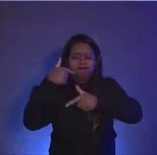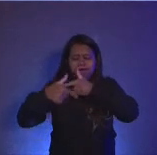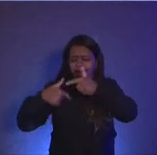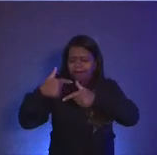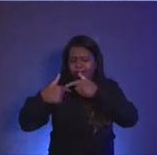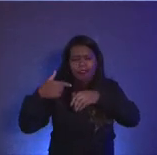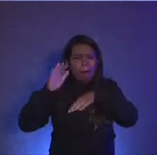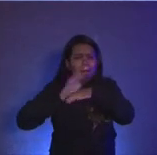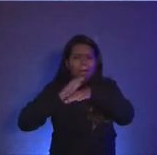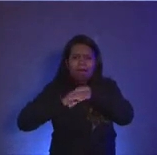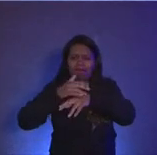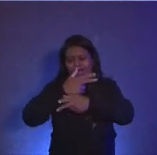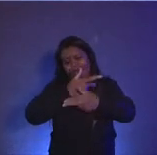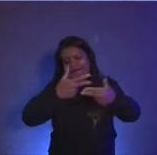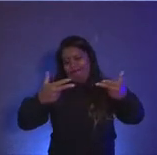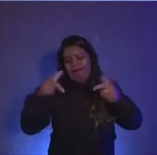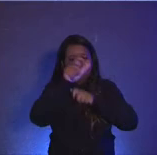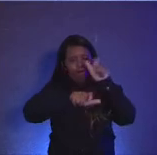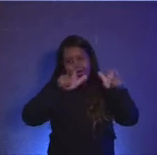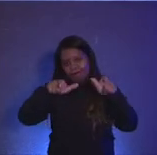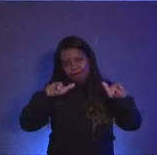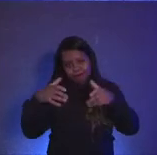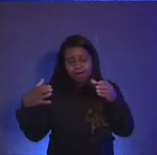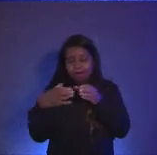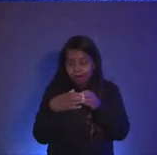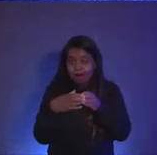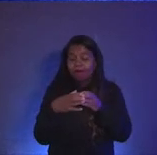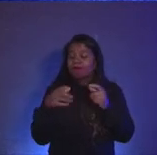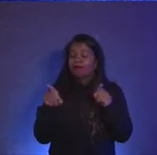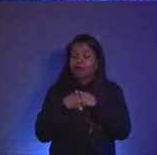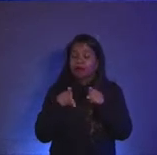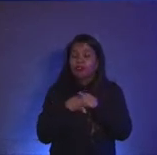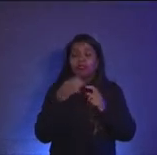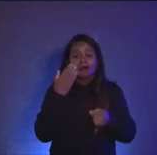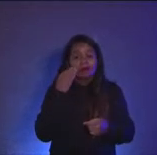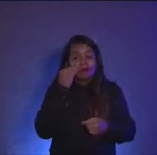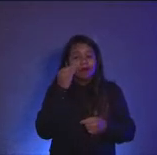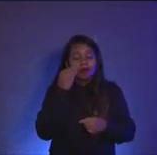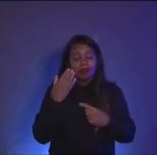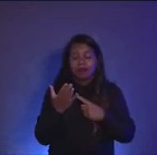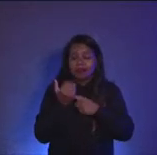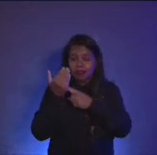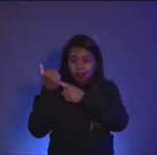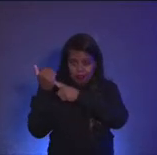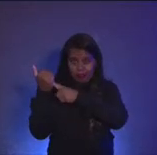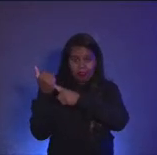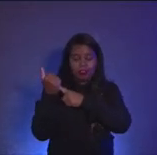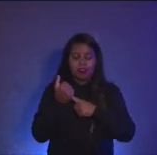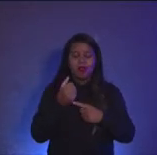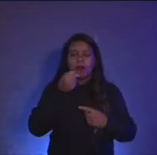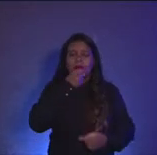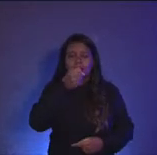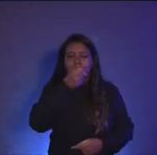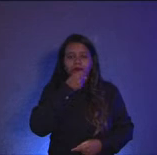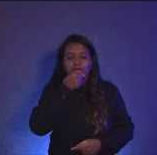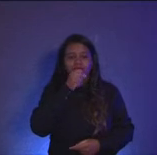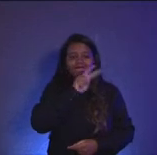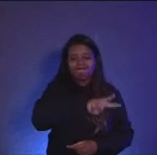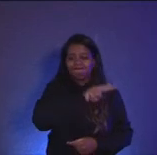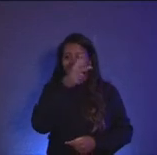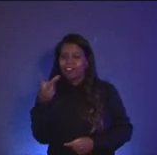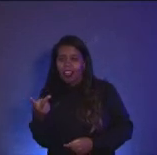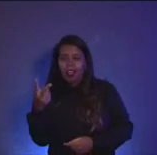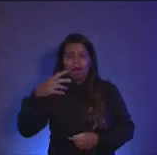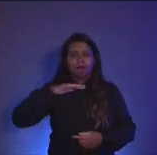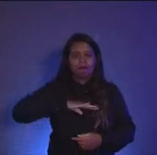eu estou aqui para apresentar o Escriba, que é uma ferramenta de transcrição automática em português, voltado para jornalistas, que foi